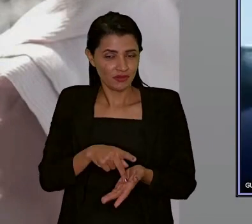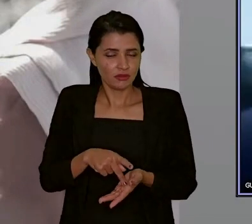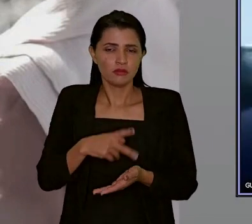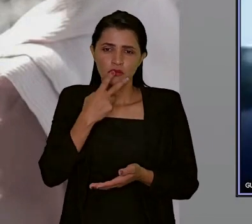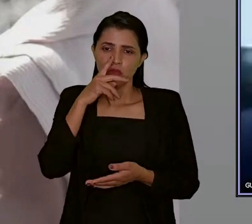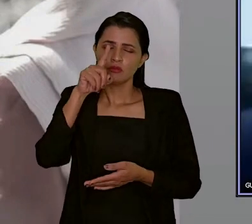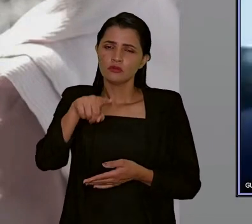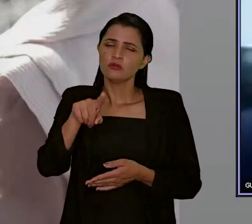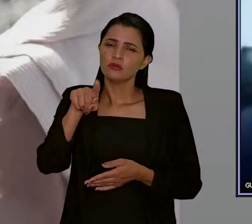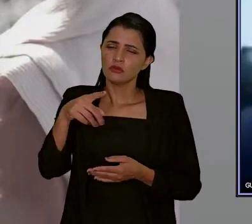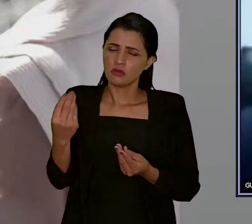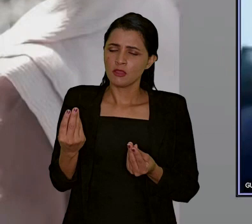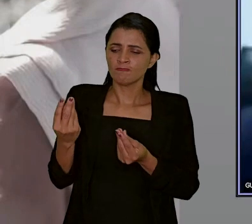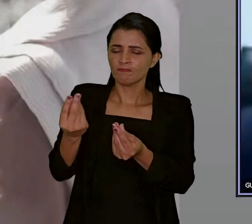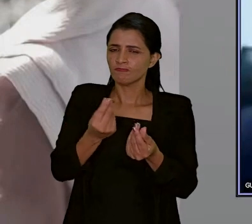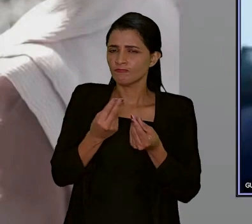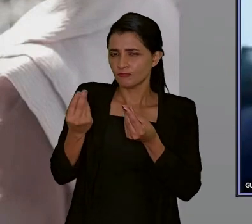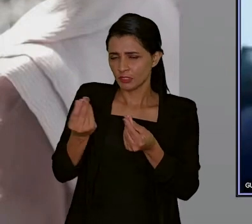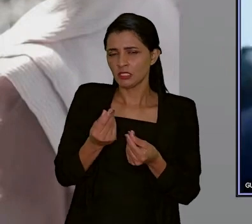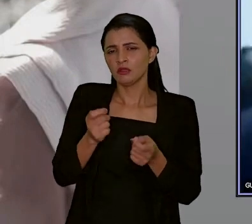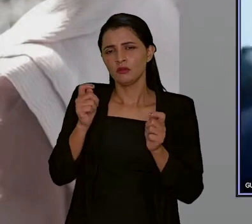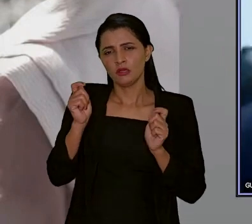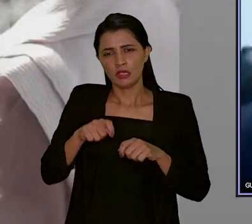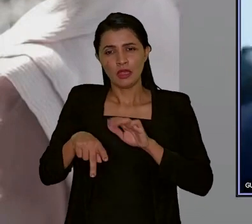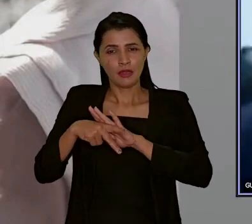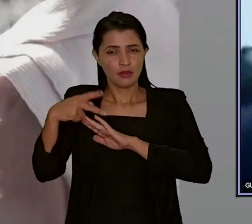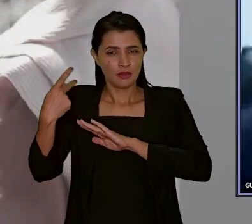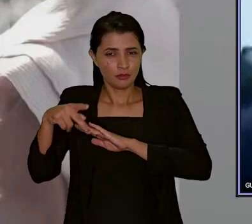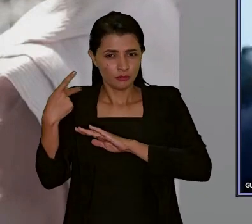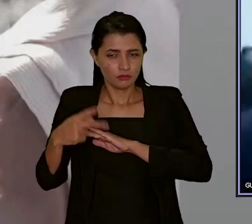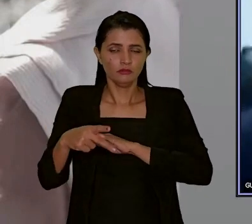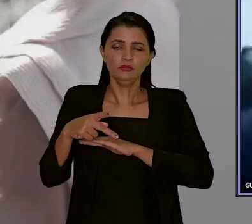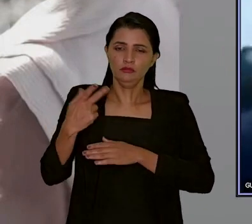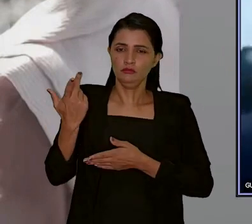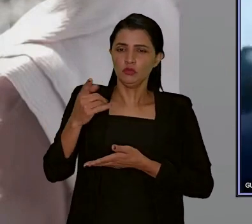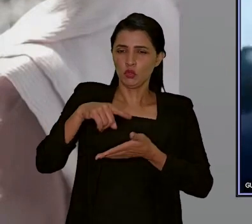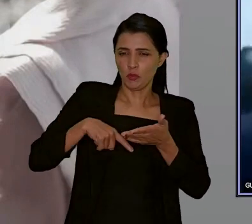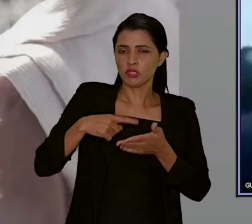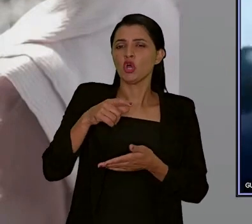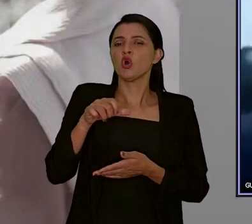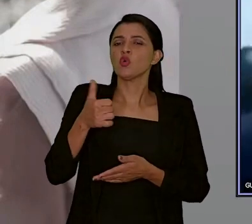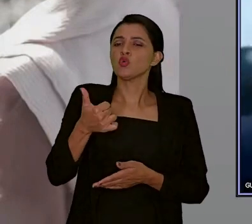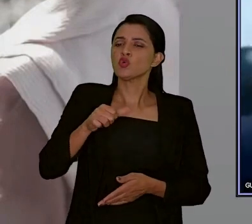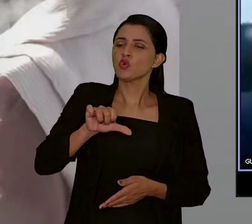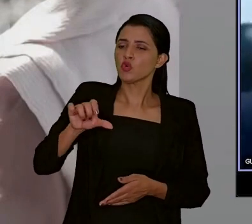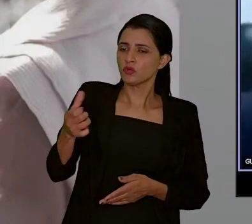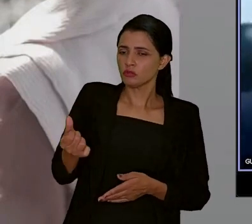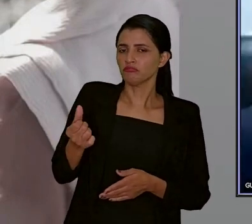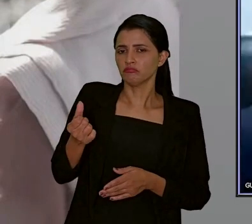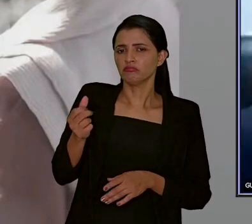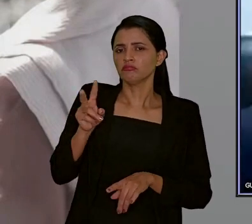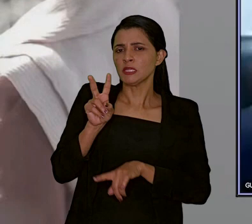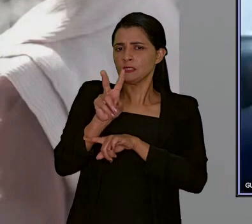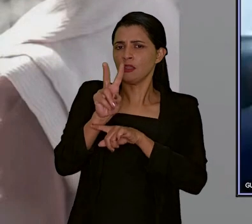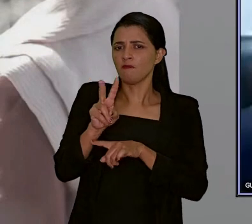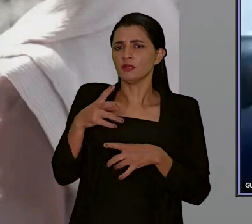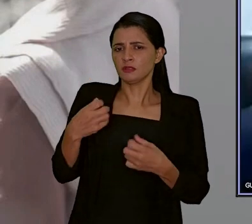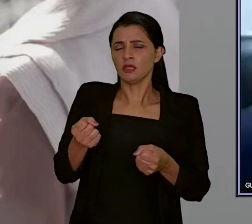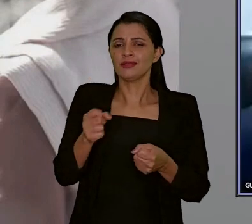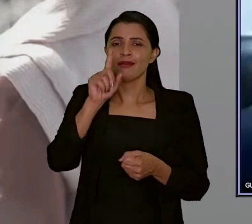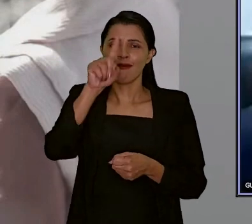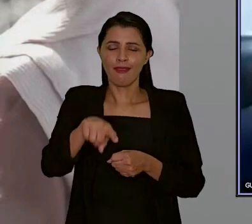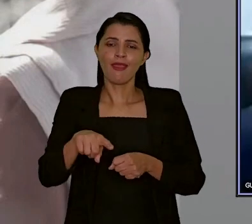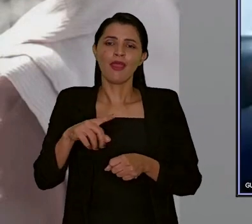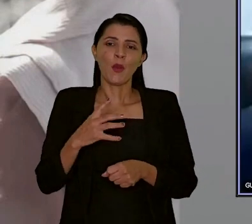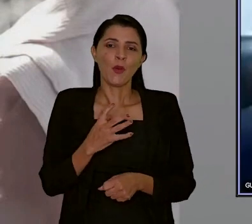ponto sensível que a própria Convenção de 96 admite a reserva, é o tema do patrimônio imobiliário